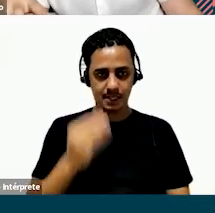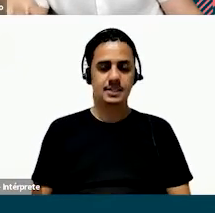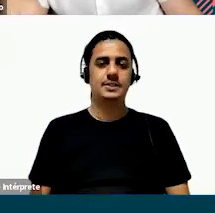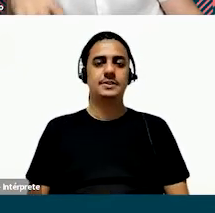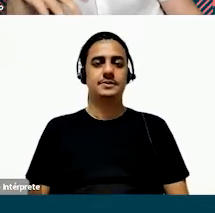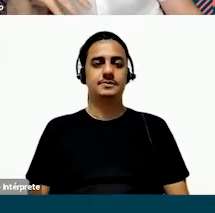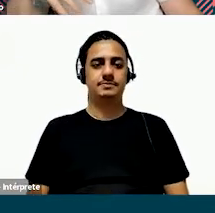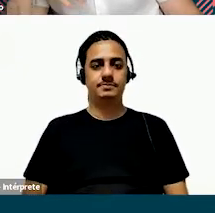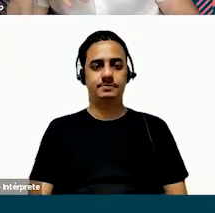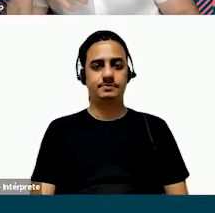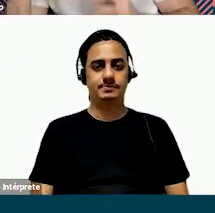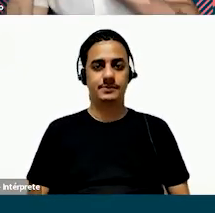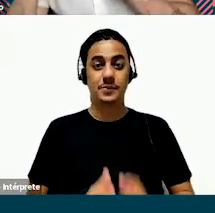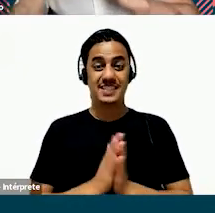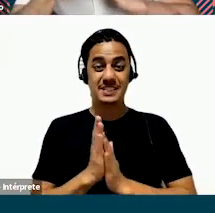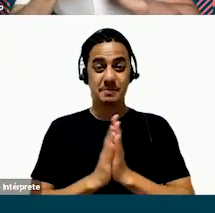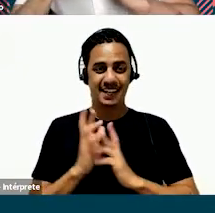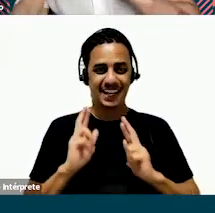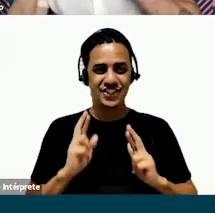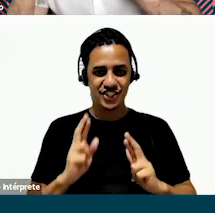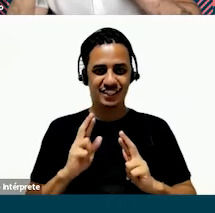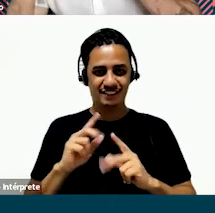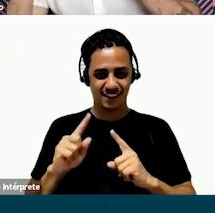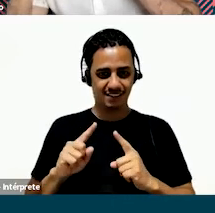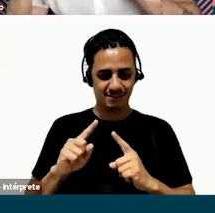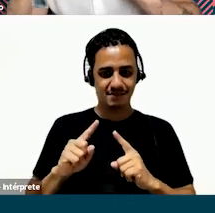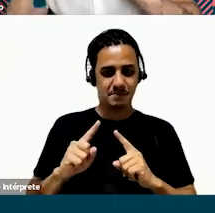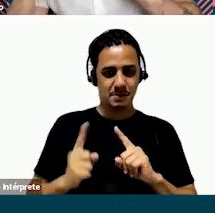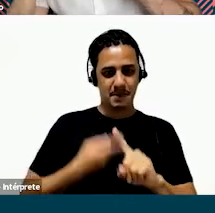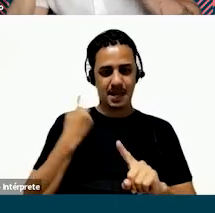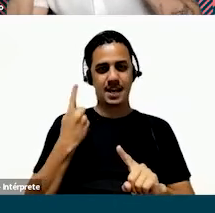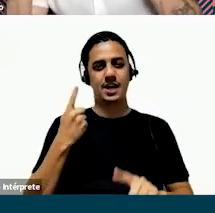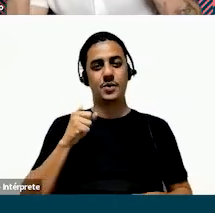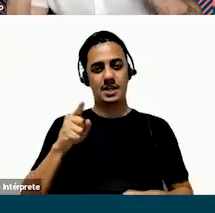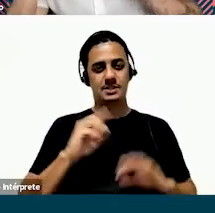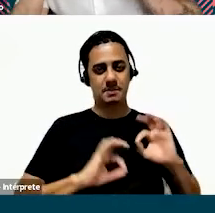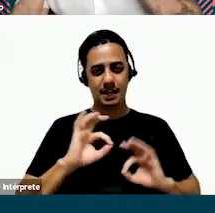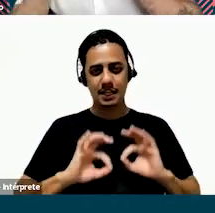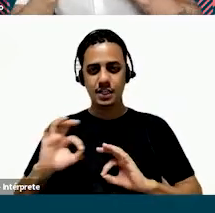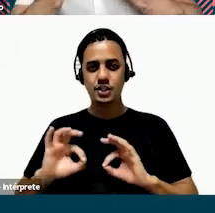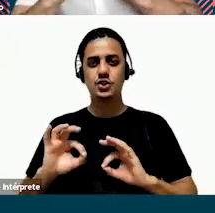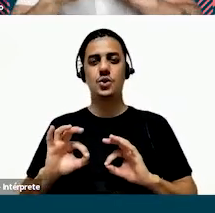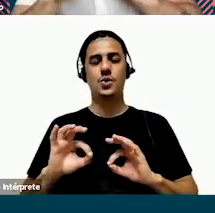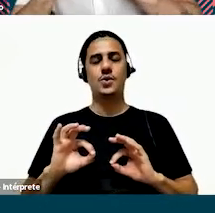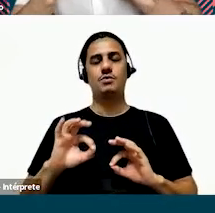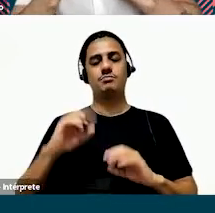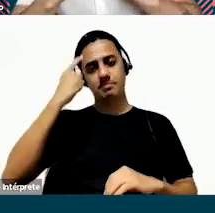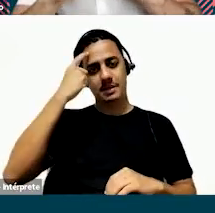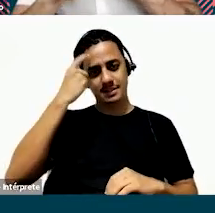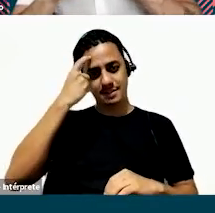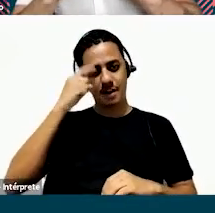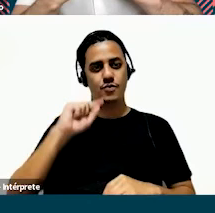nossas usuárias. E aí, a expectativa inicial do jogo, o que eles tinham planejado, assim, o que a gente